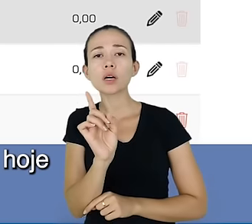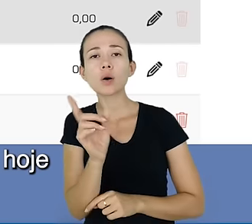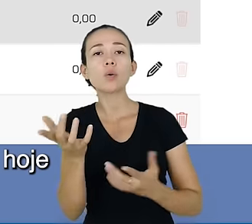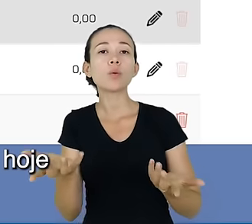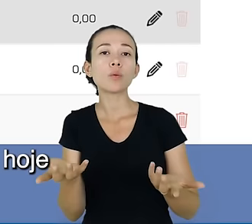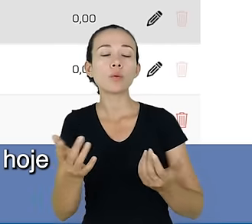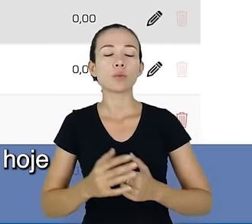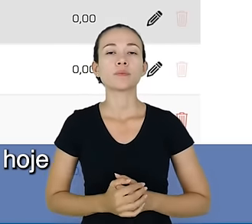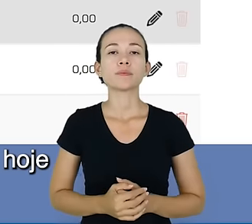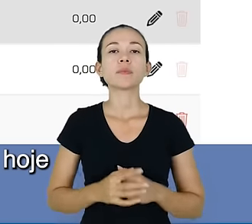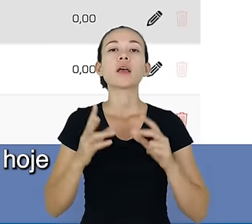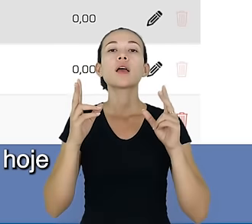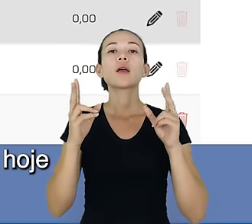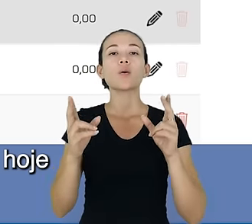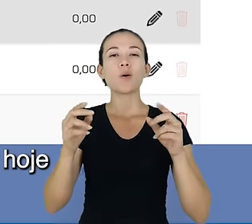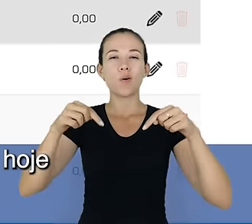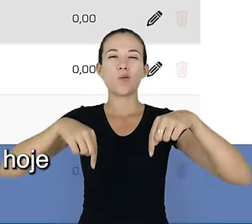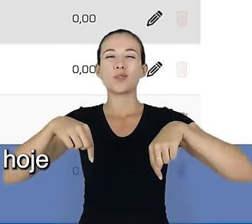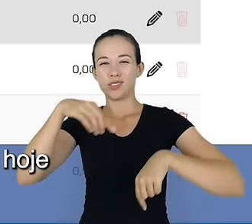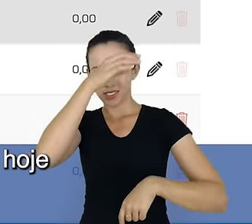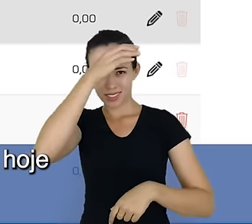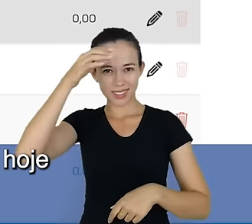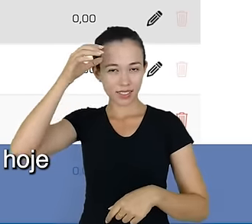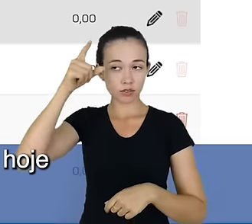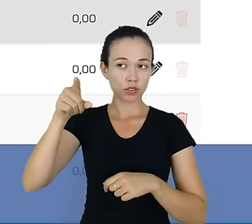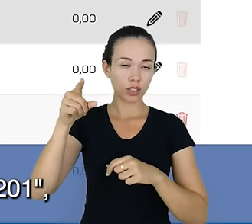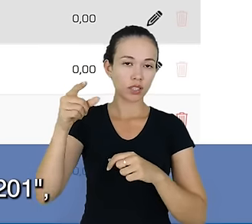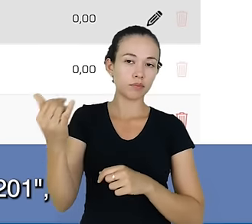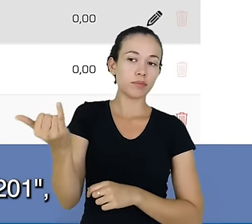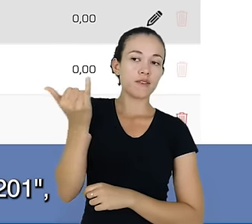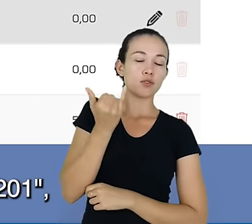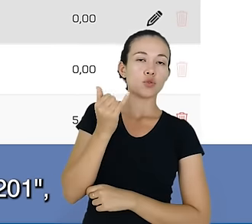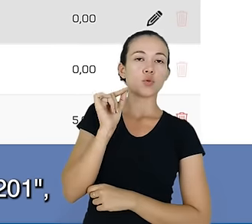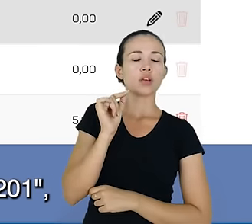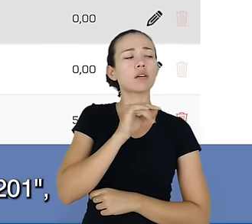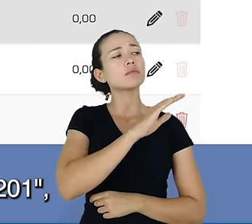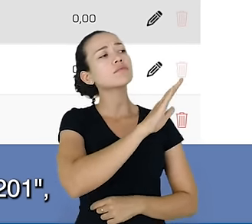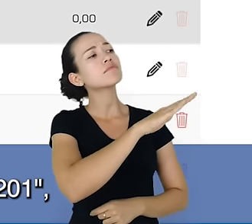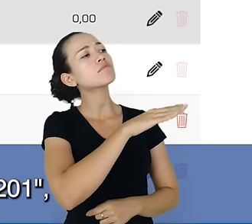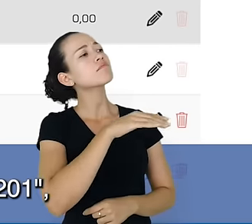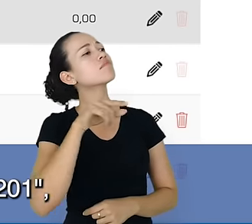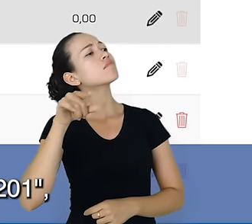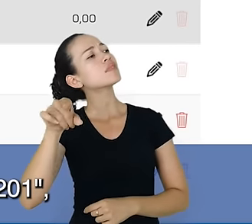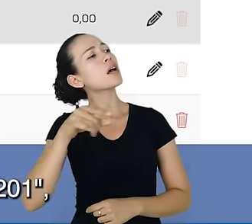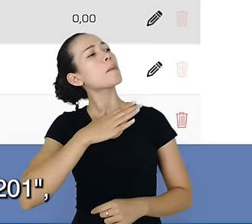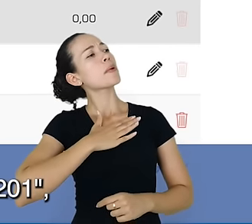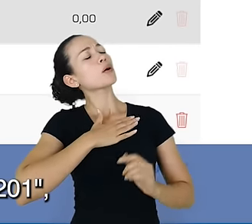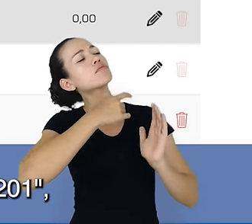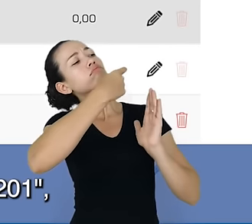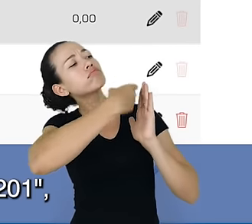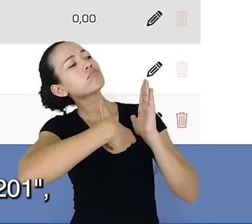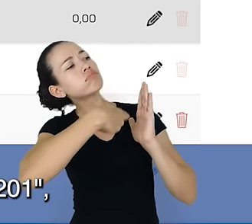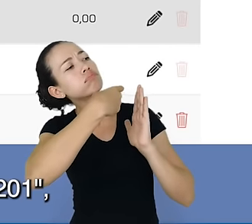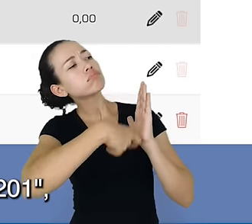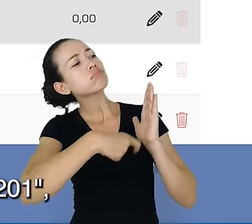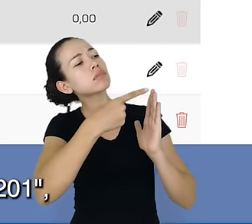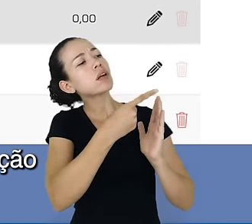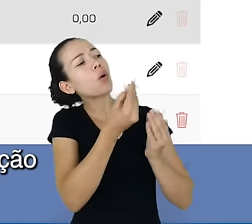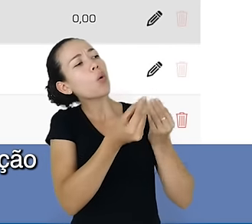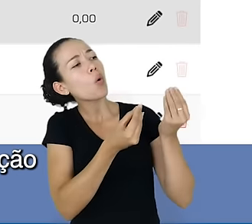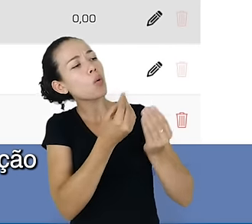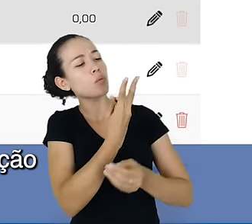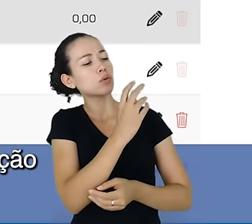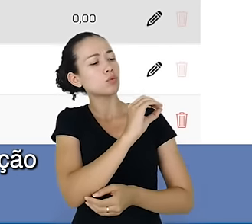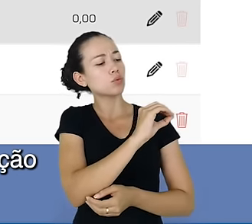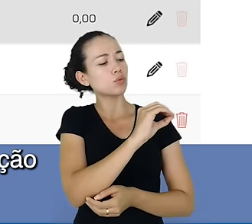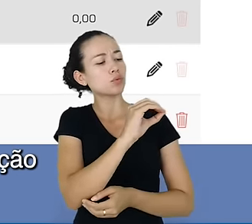cliente que mandou hoje informação para mim falando Poxa a minha situação tributária é eh de 201